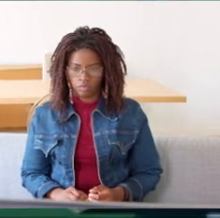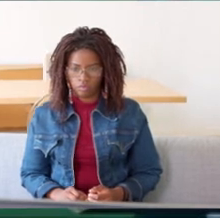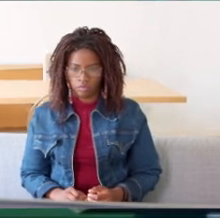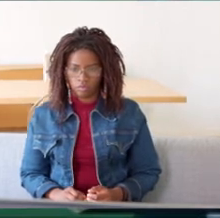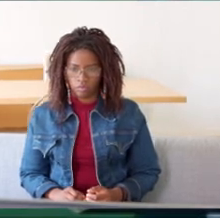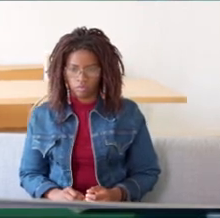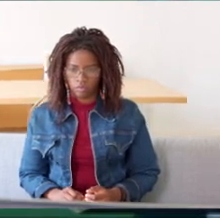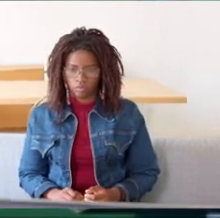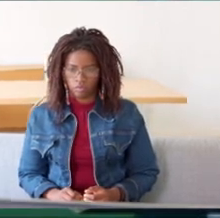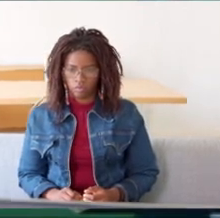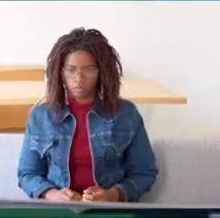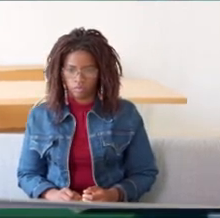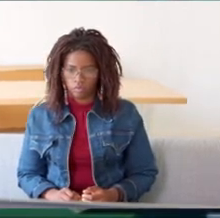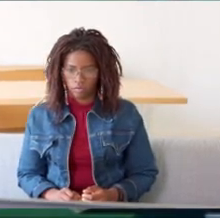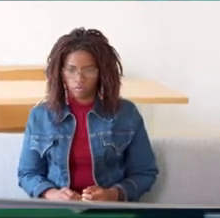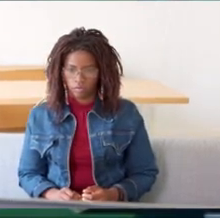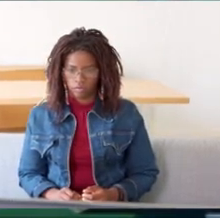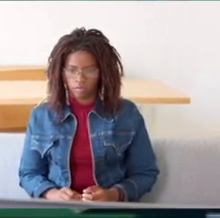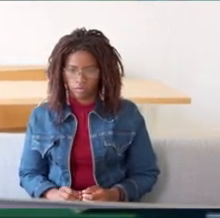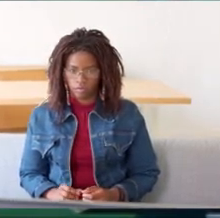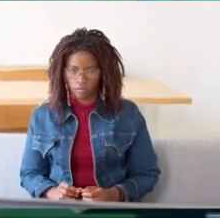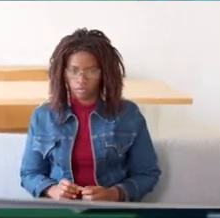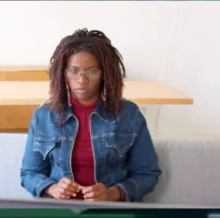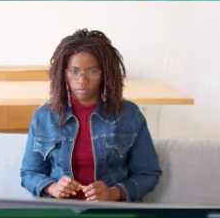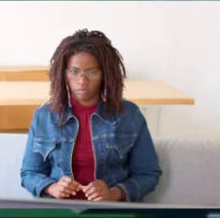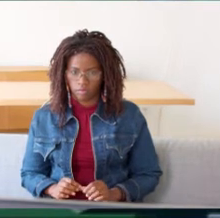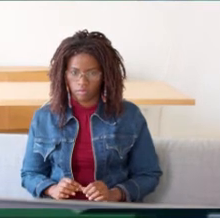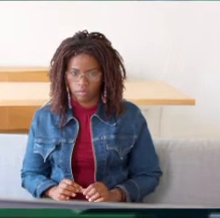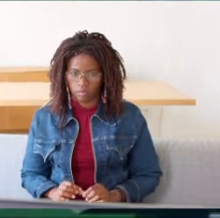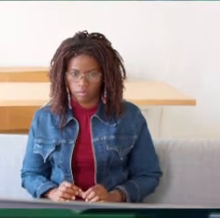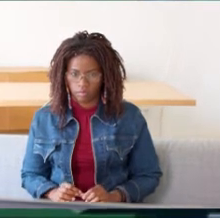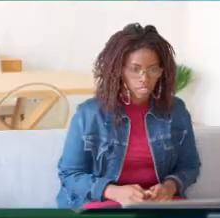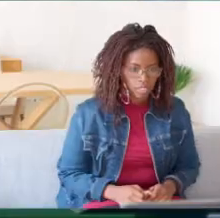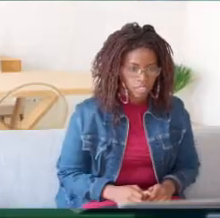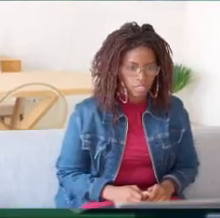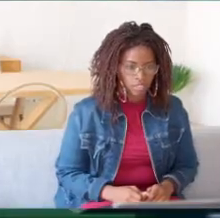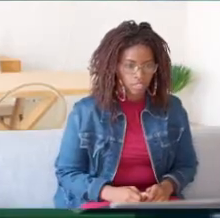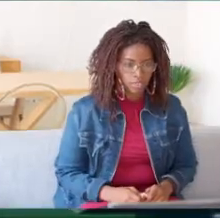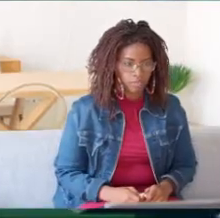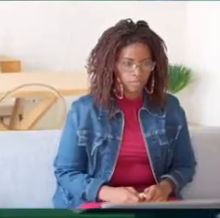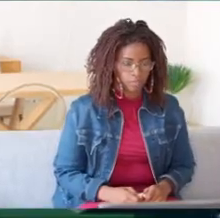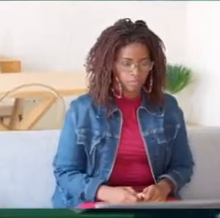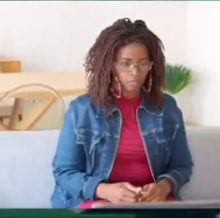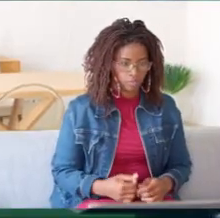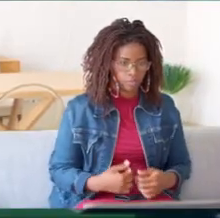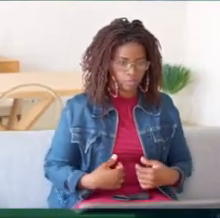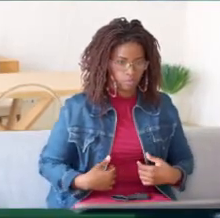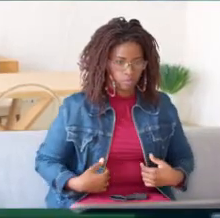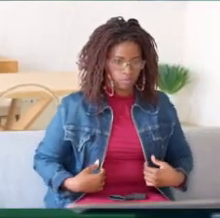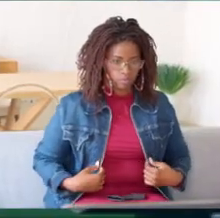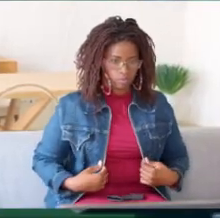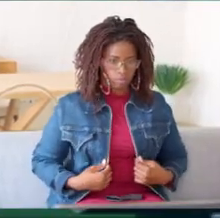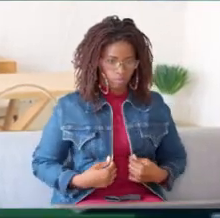não conhece os jogadores estão bem que uma coisa você conheceu o jogador deverá jogar de jogar contra outra você lidar com jogador né Especialmente quando tragou tem como